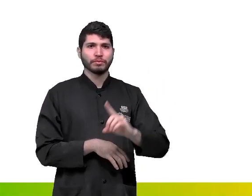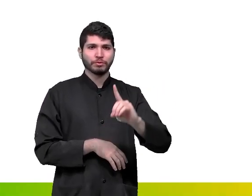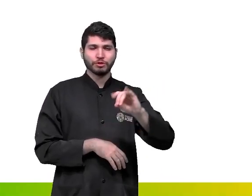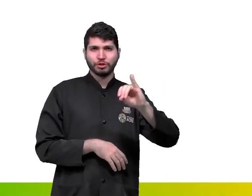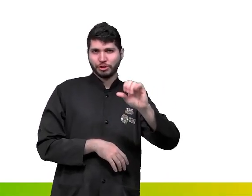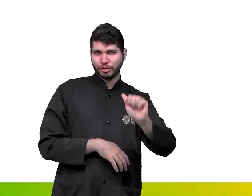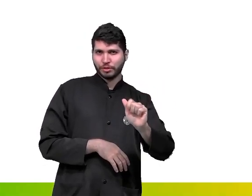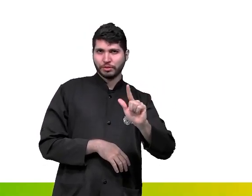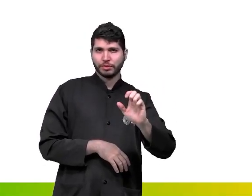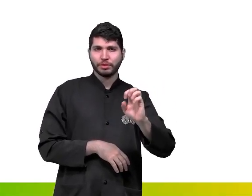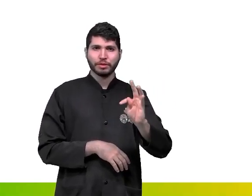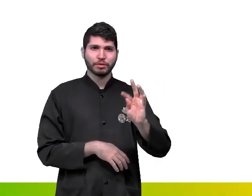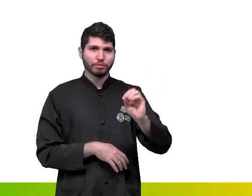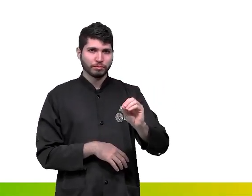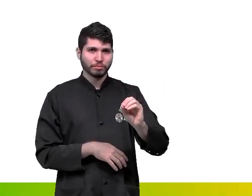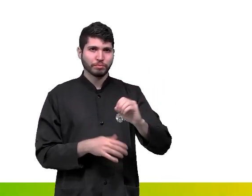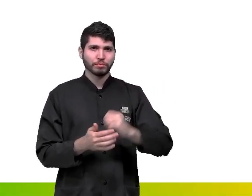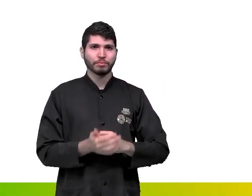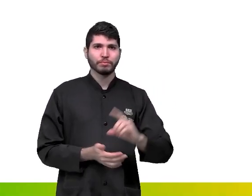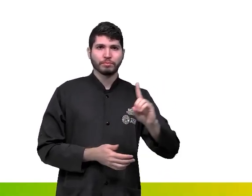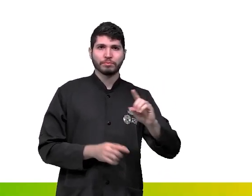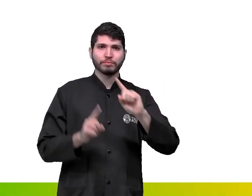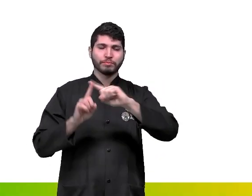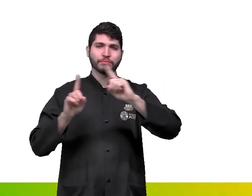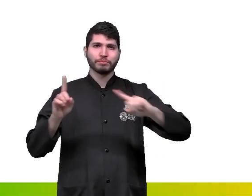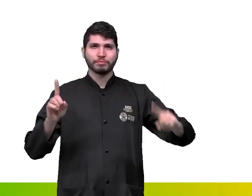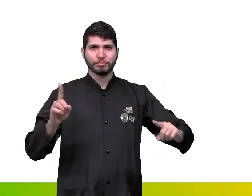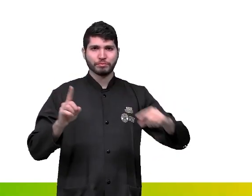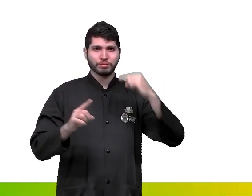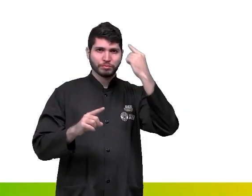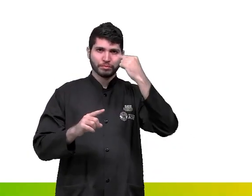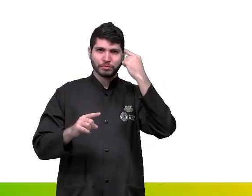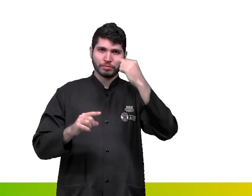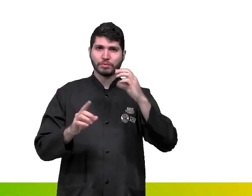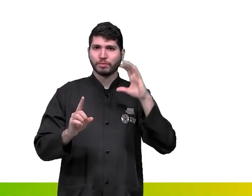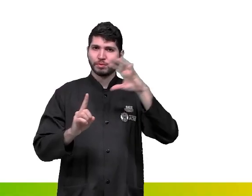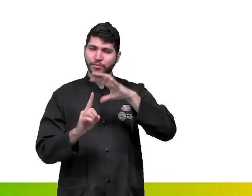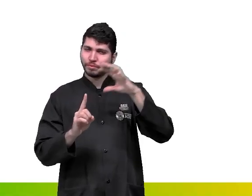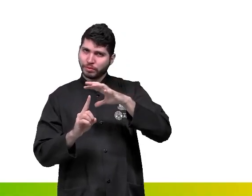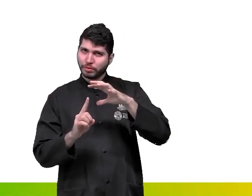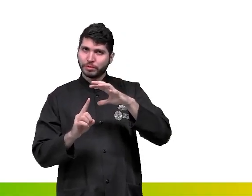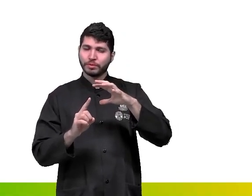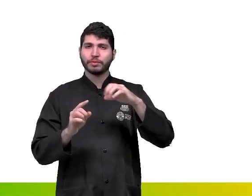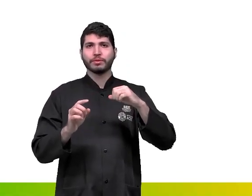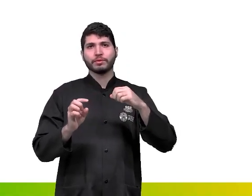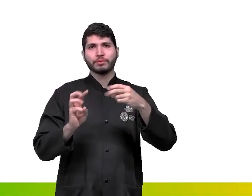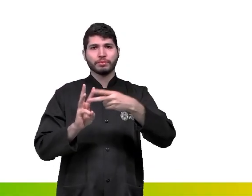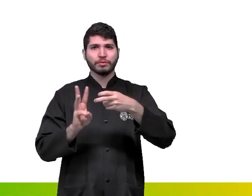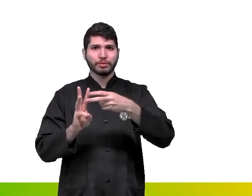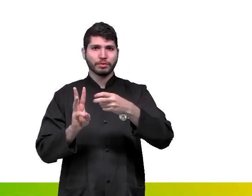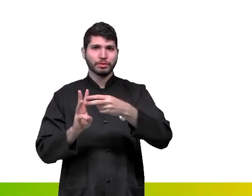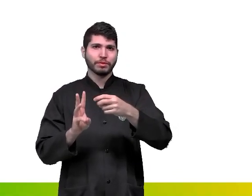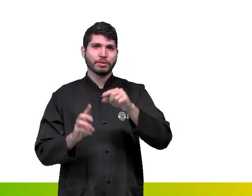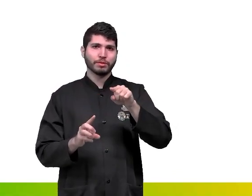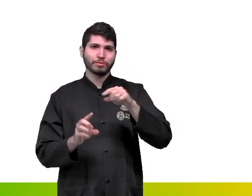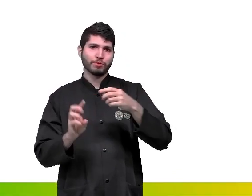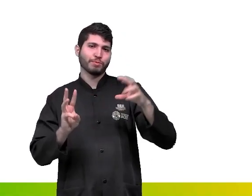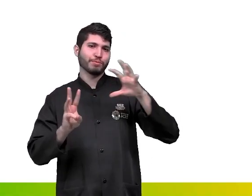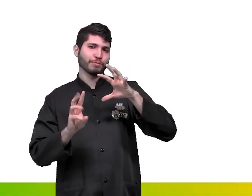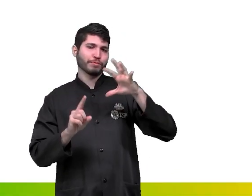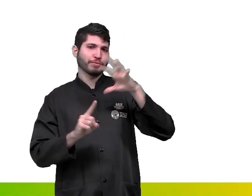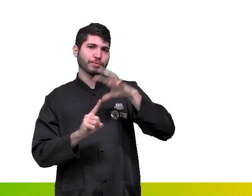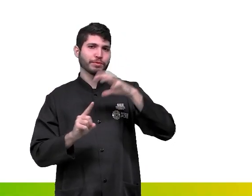geralmente. É uma variação do espanhol? Até é, mas com influência indígena? Aí, no caso, nós vimos